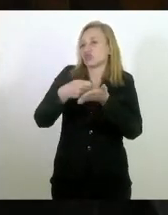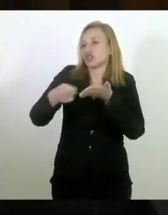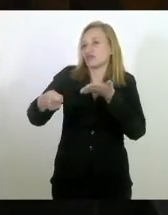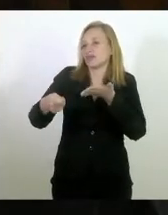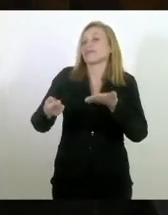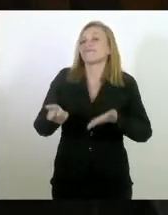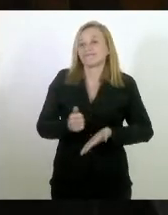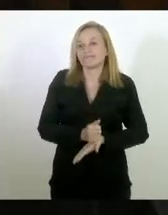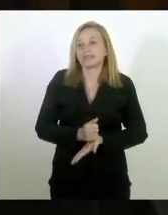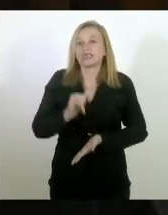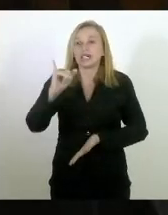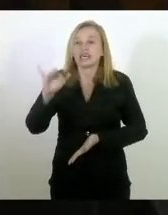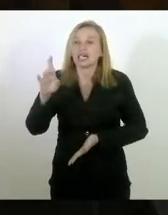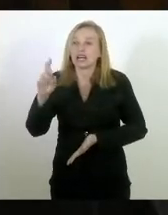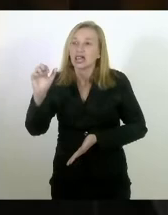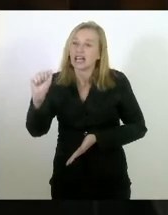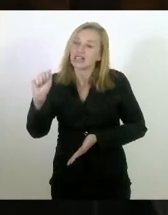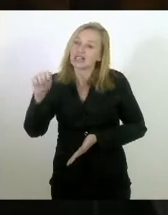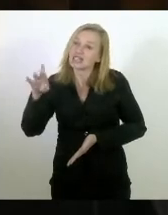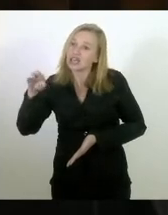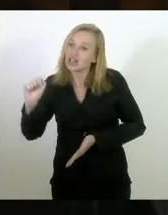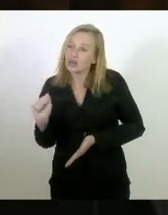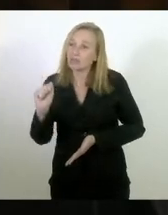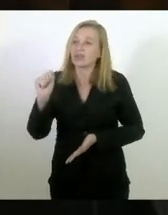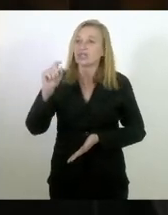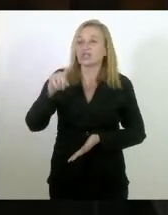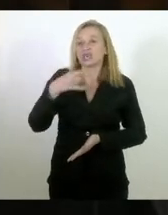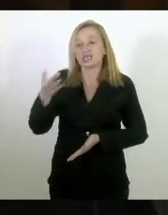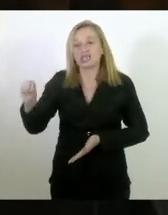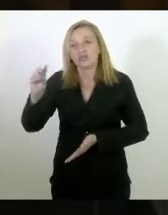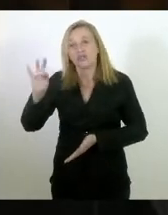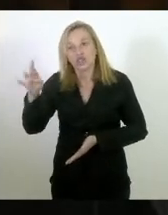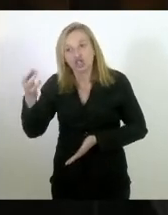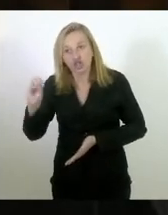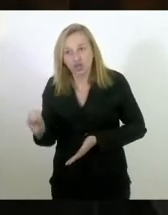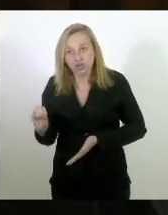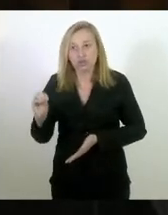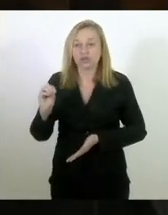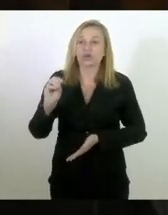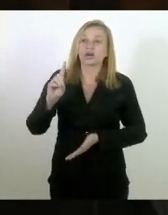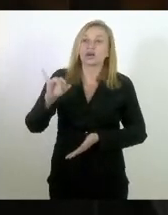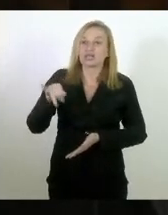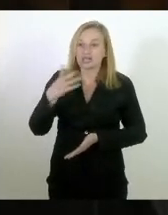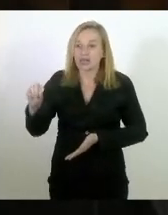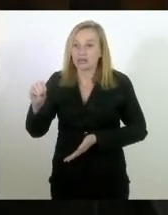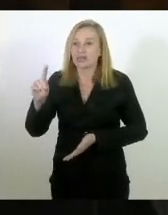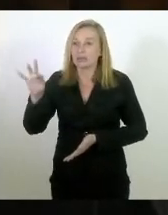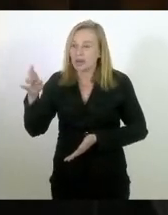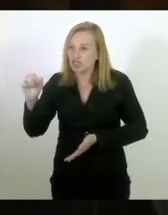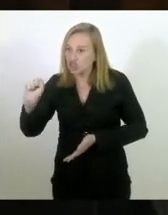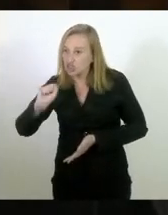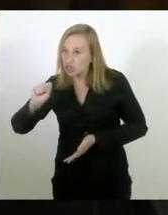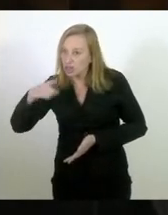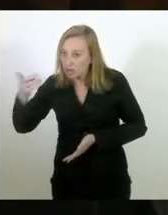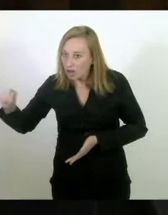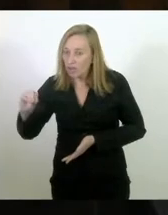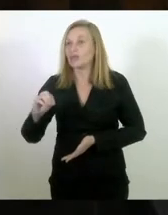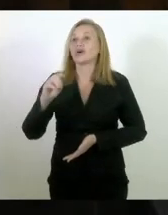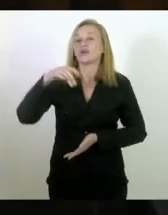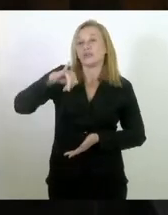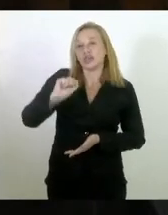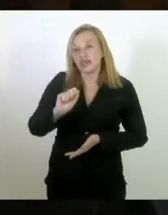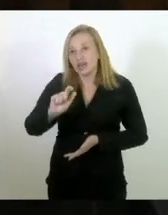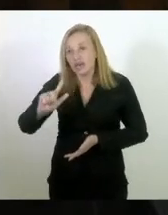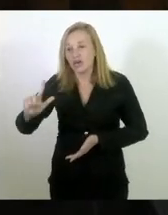de Miracema São Francisco Itabapoana Cantagalo Cordeiro Duas Barras São Sebastião do alto Miguel Pereira